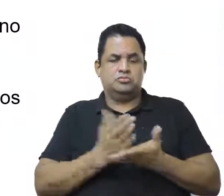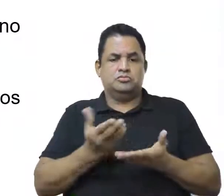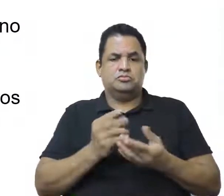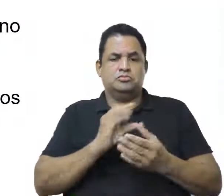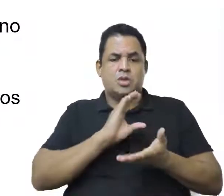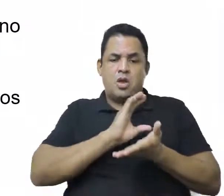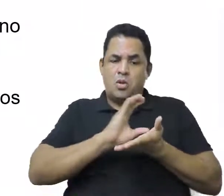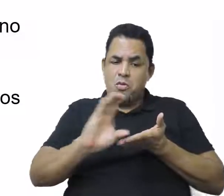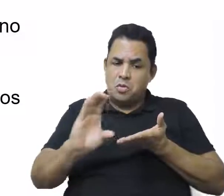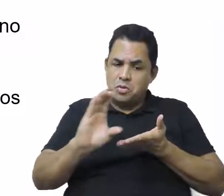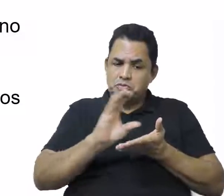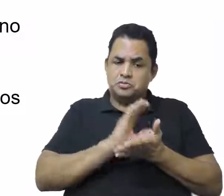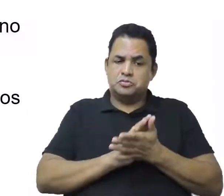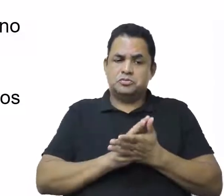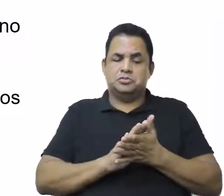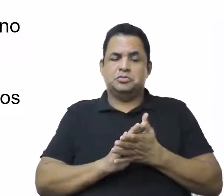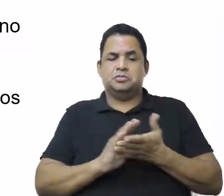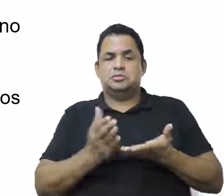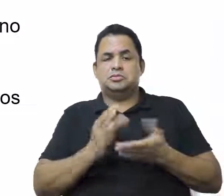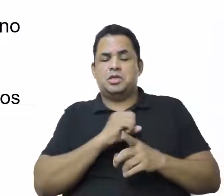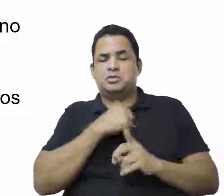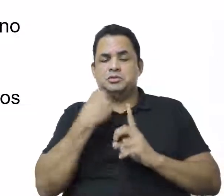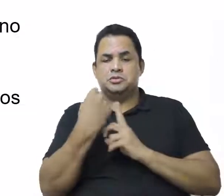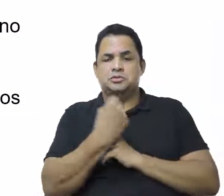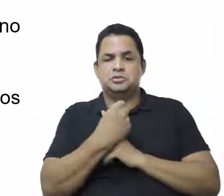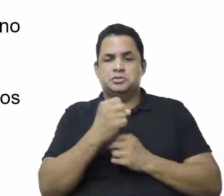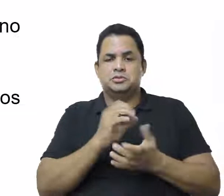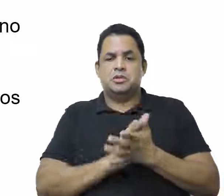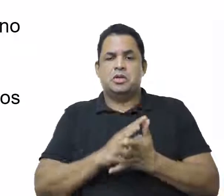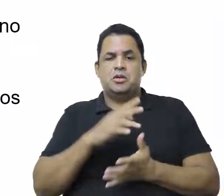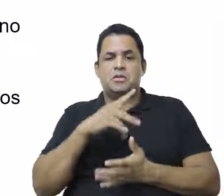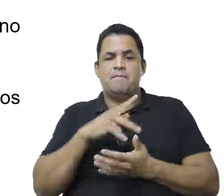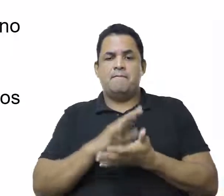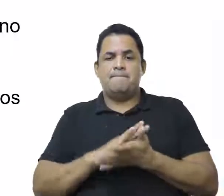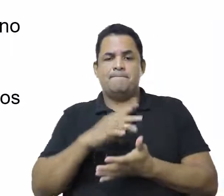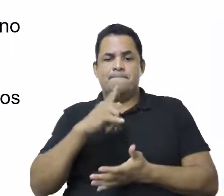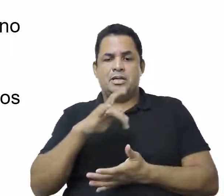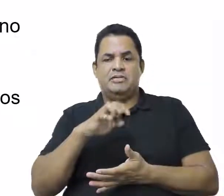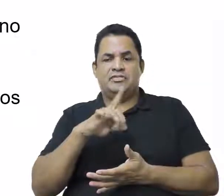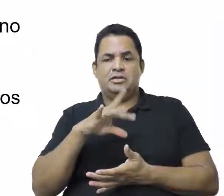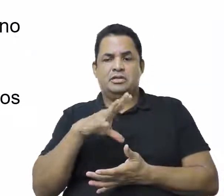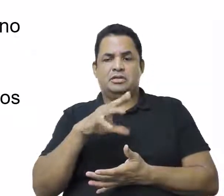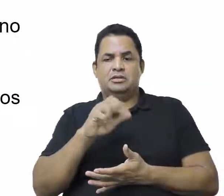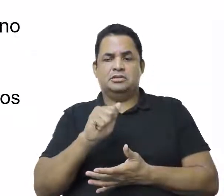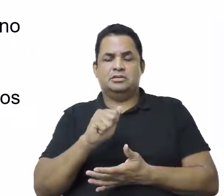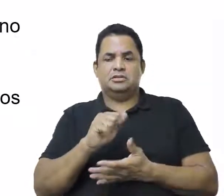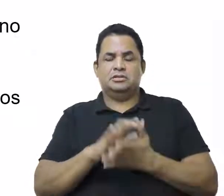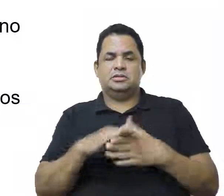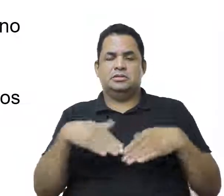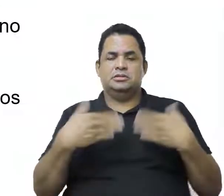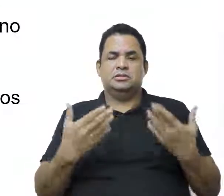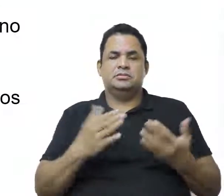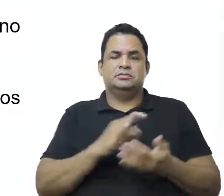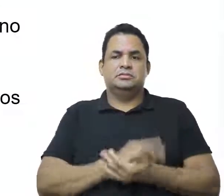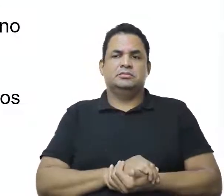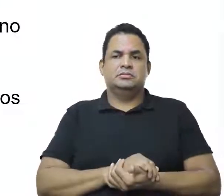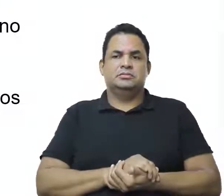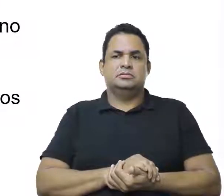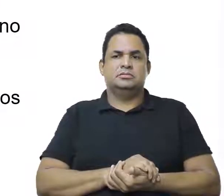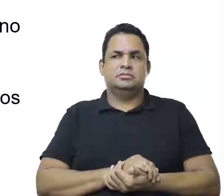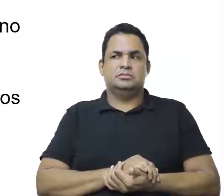com previdência. Então, a introdução de governos neoliberais no nosso país começou a ser introduzida